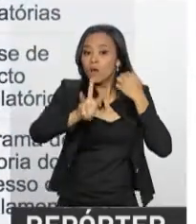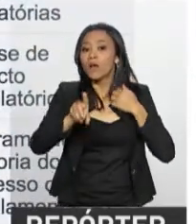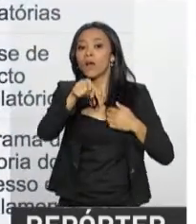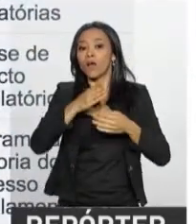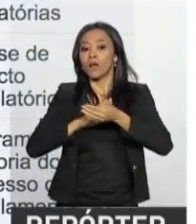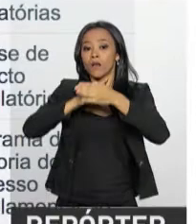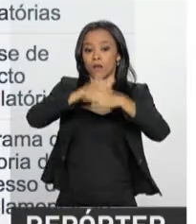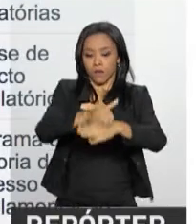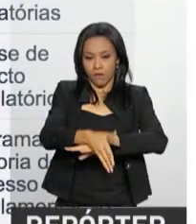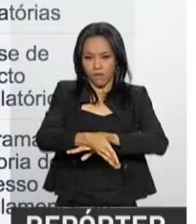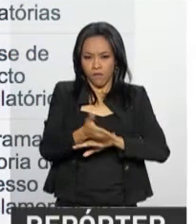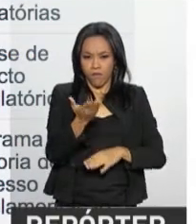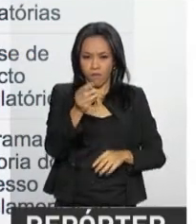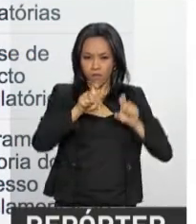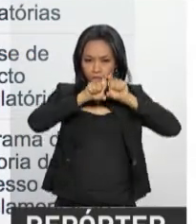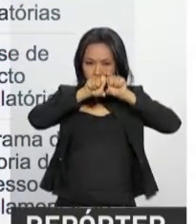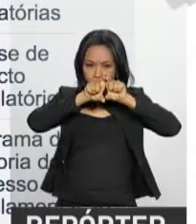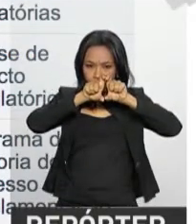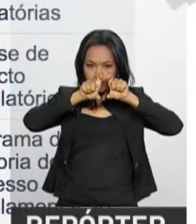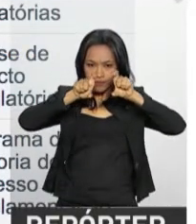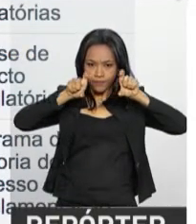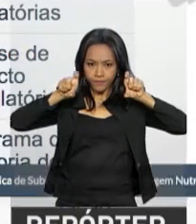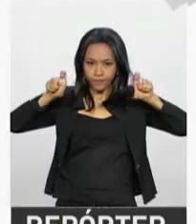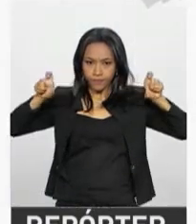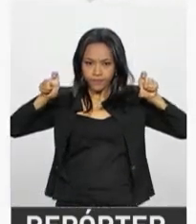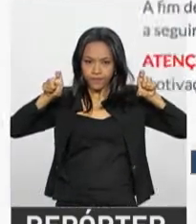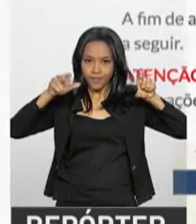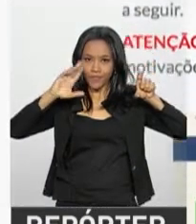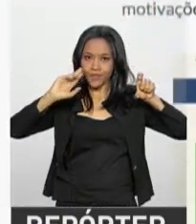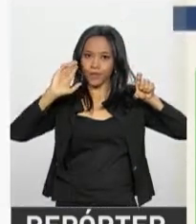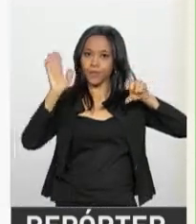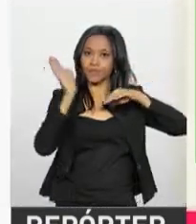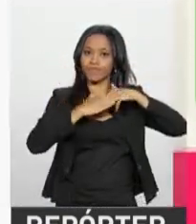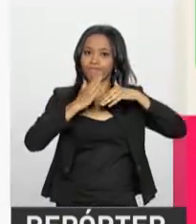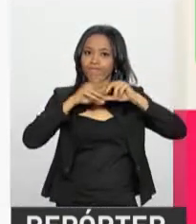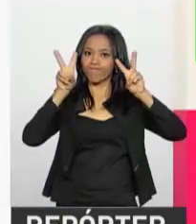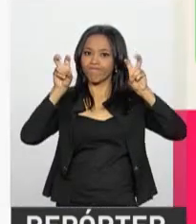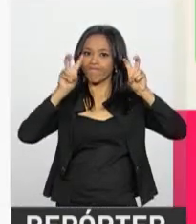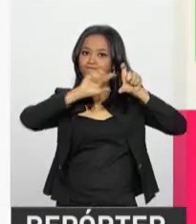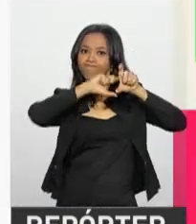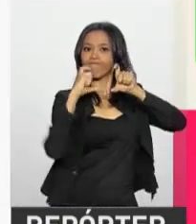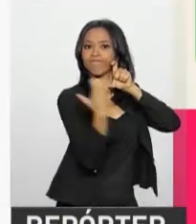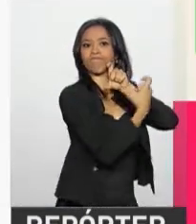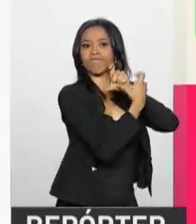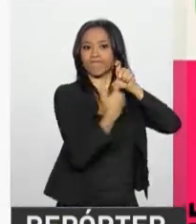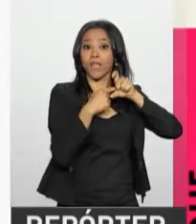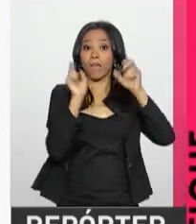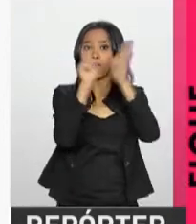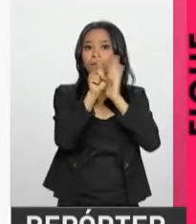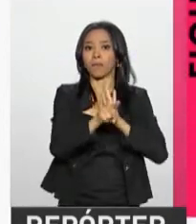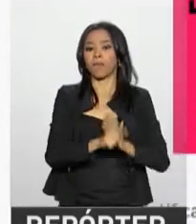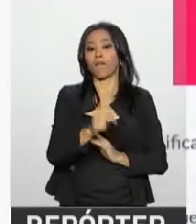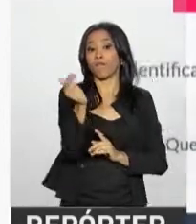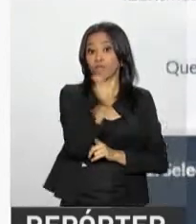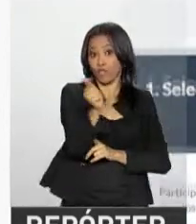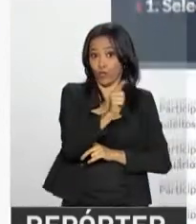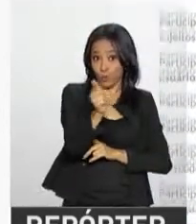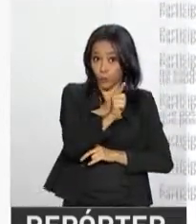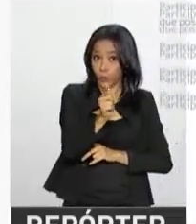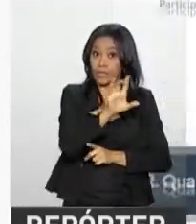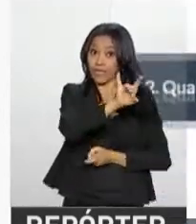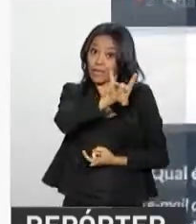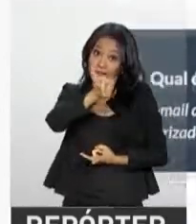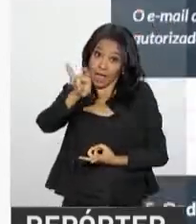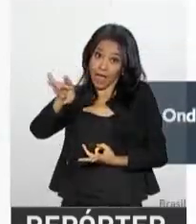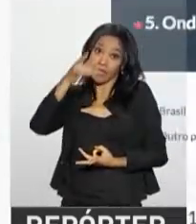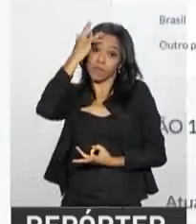tomada pública de subsídios sobre rotulagem nutricional são 22 perguntas mas cada pessoa pode